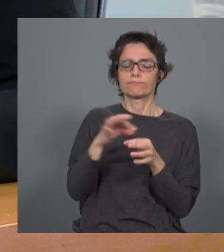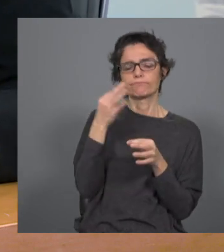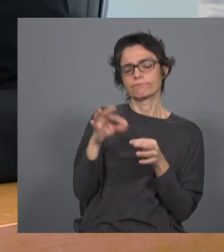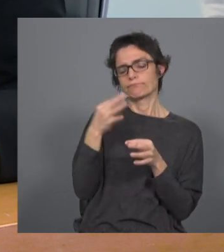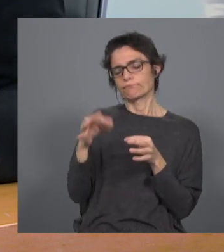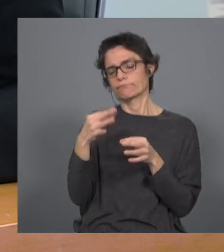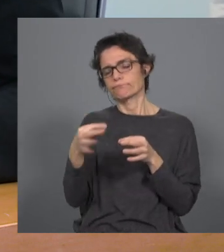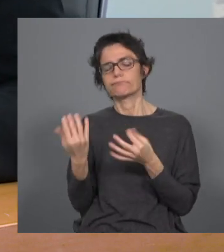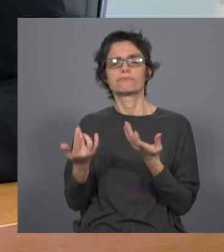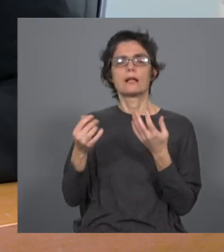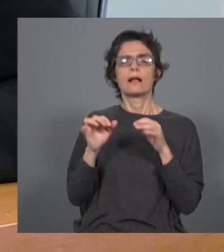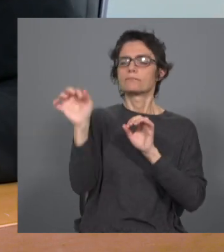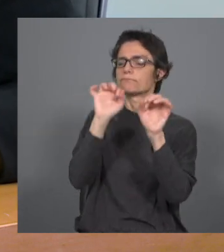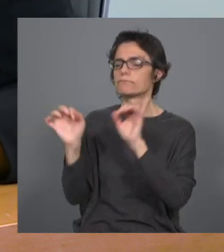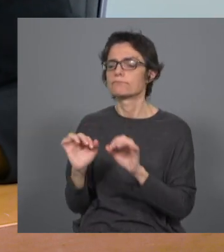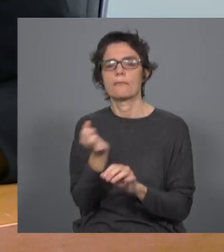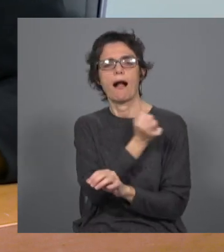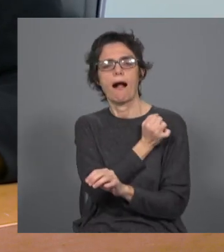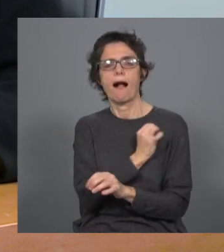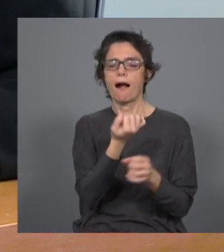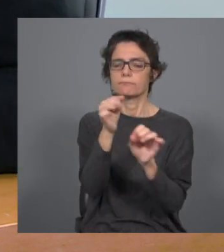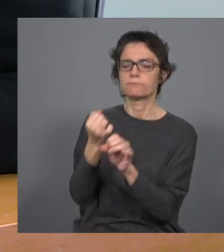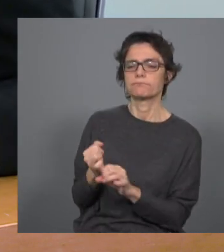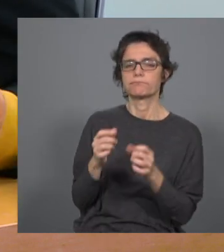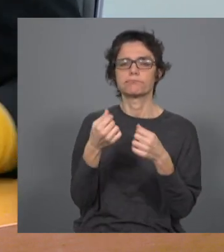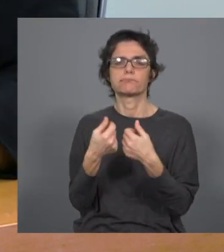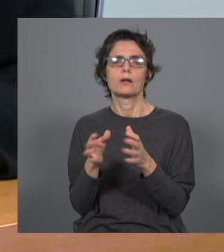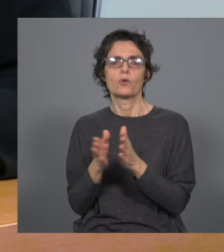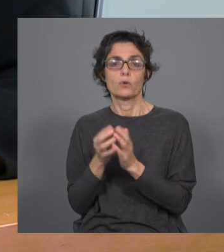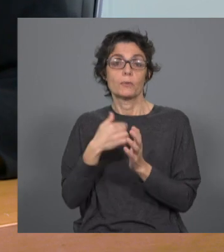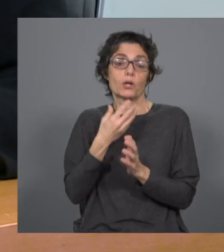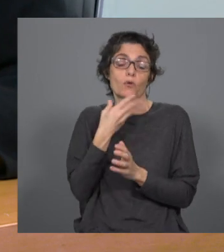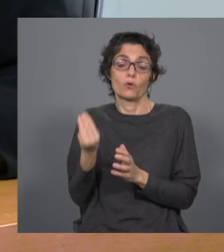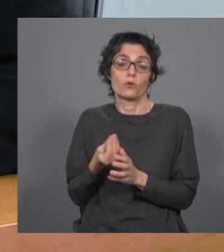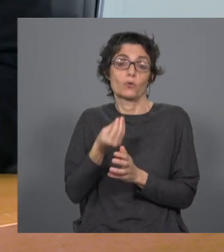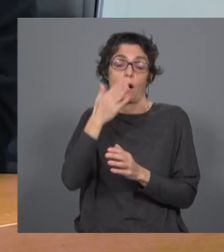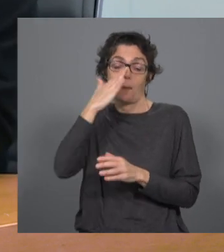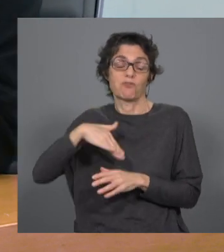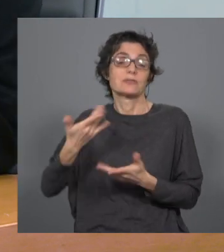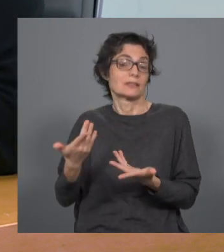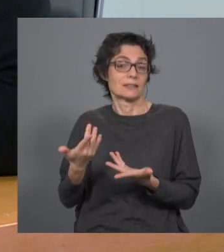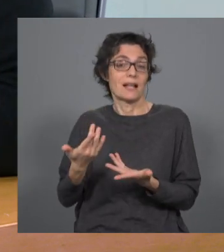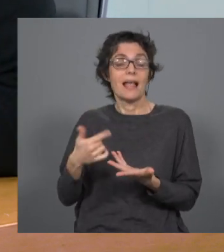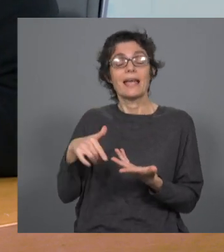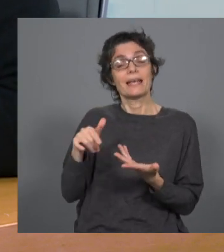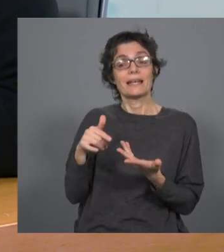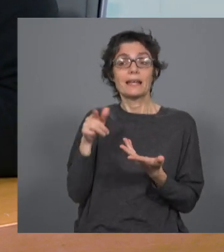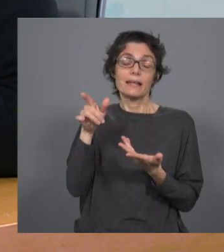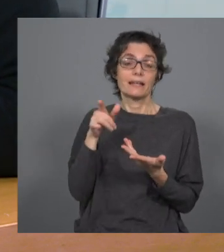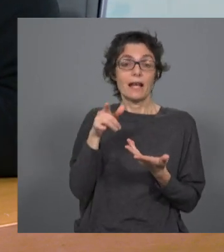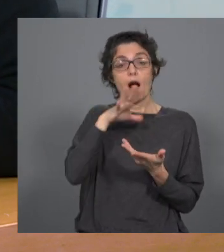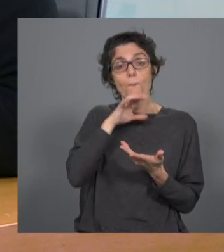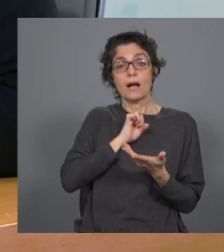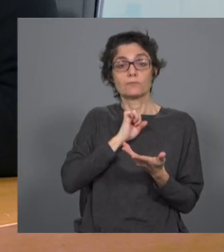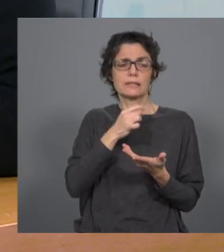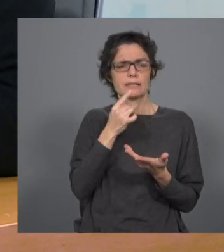eles, que eu era a mais nova da família, que ficasse com eles depois em casa, pronto, a trabalhar, e colocou-me na casa de Santa Zita para aprender isso